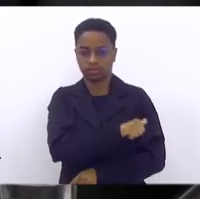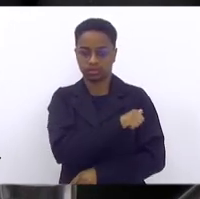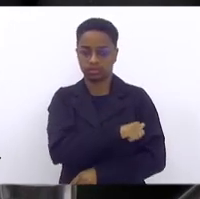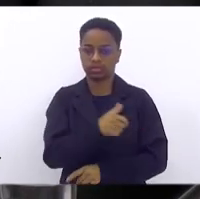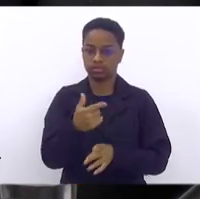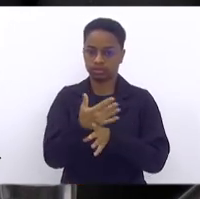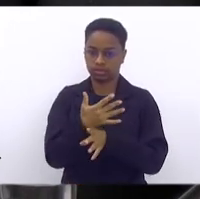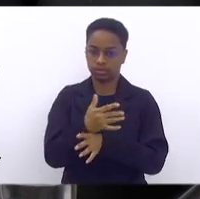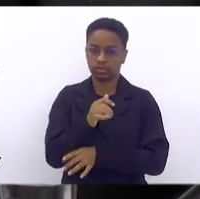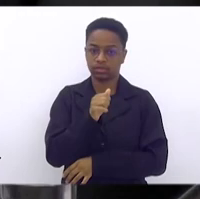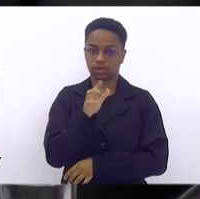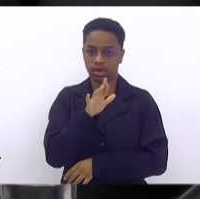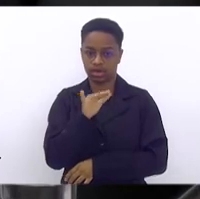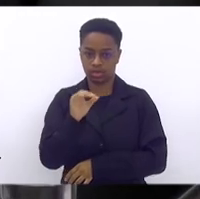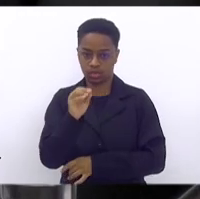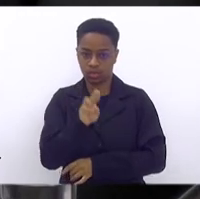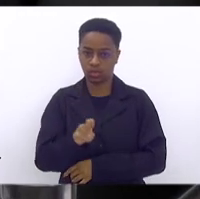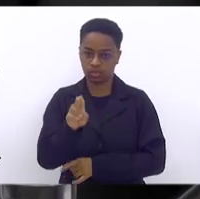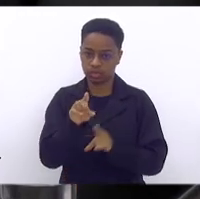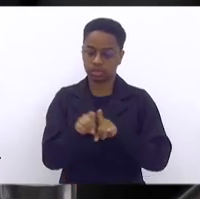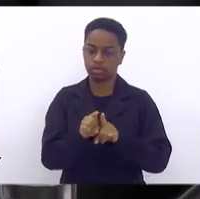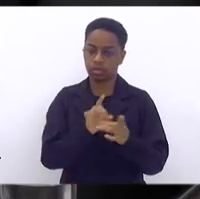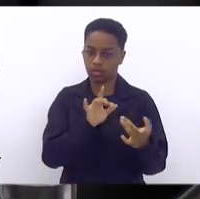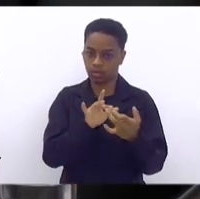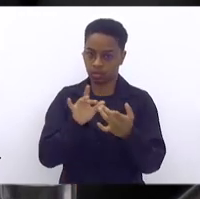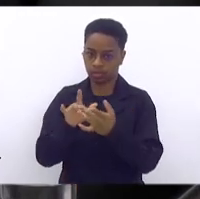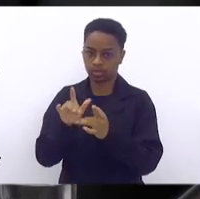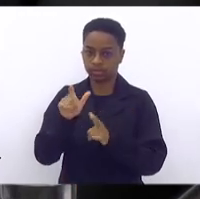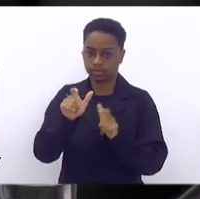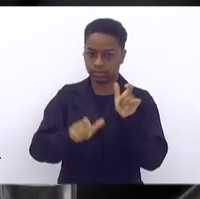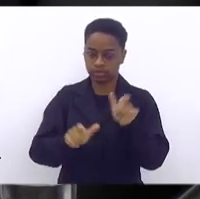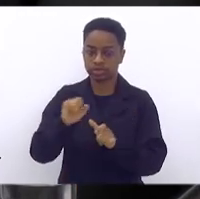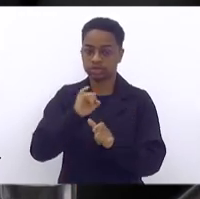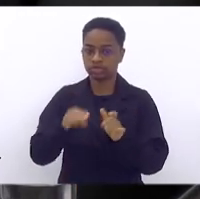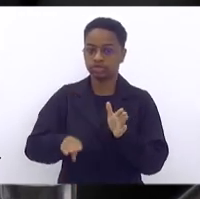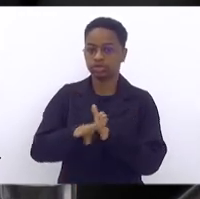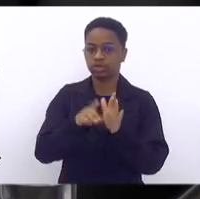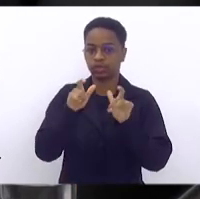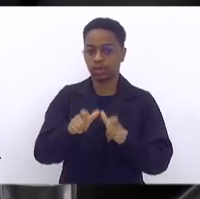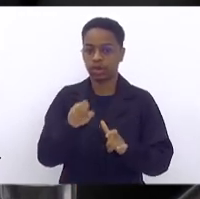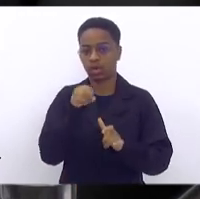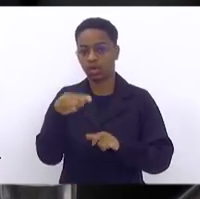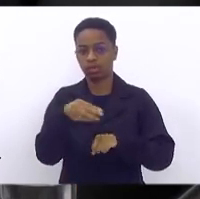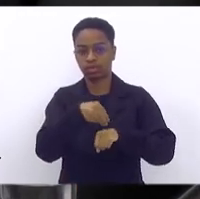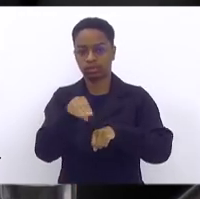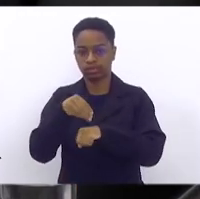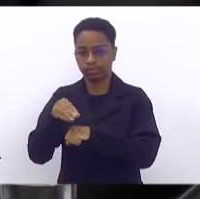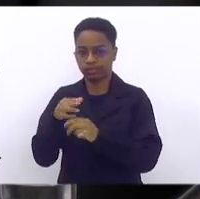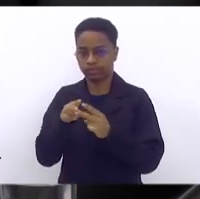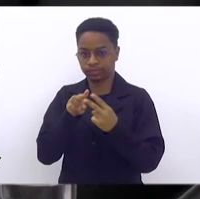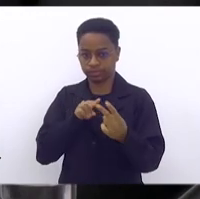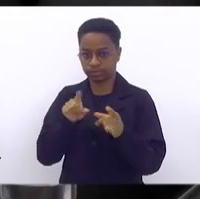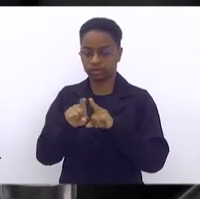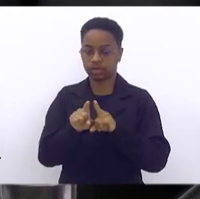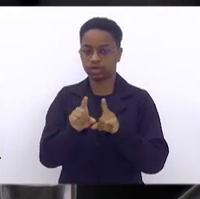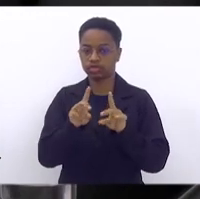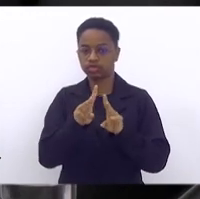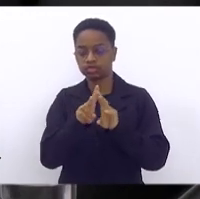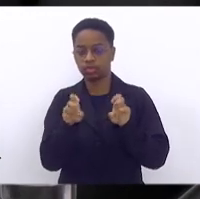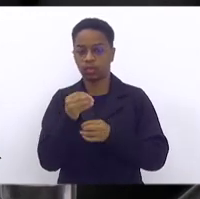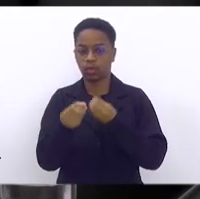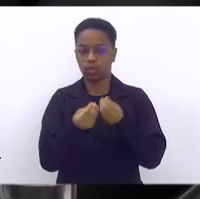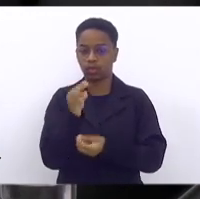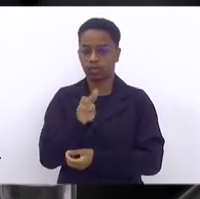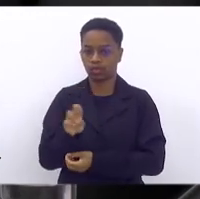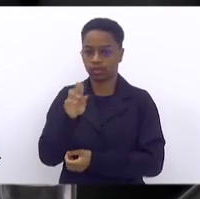do Rio também utiliza, em contato com a vítima, quando ela chega em loco ou orienta, né, de forma remota também, sobre o uso do aplicativo, que